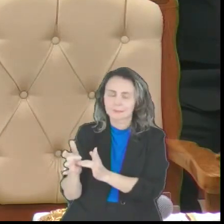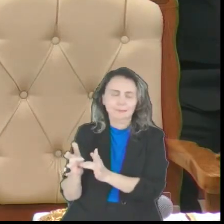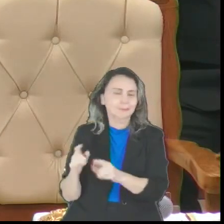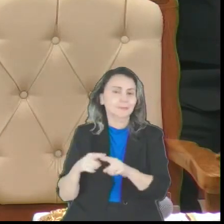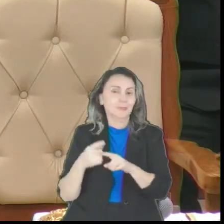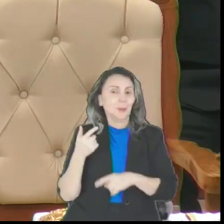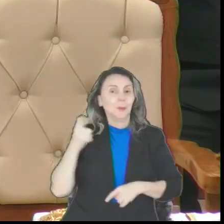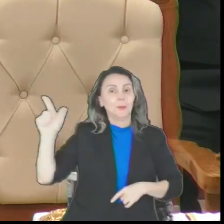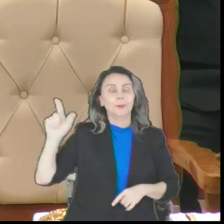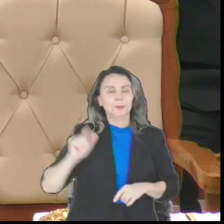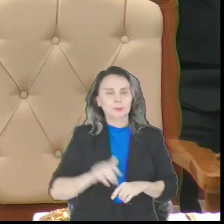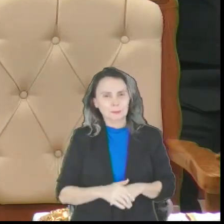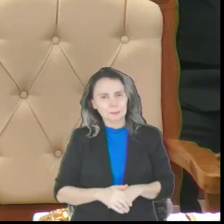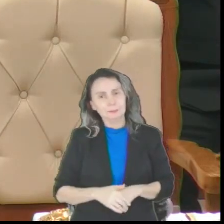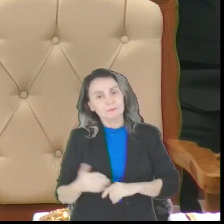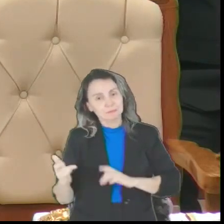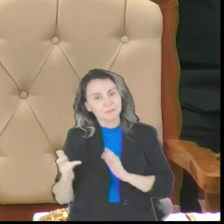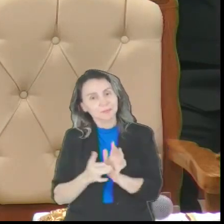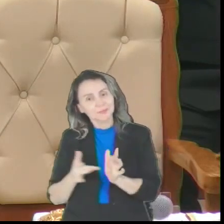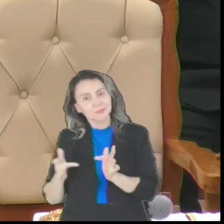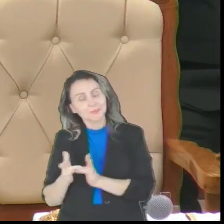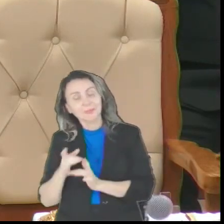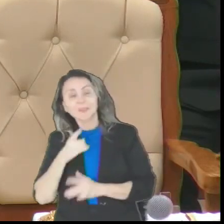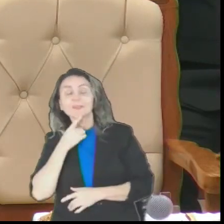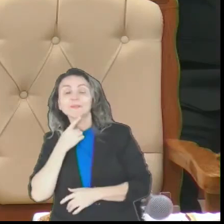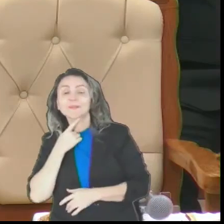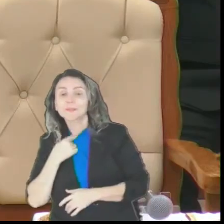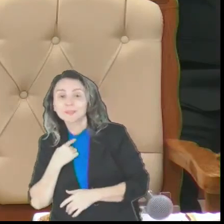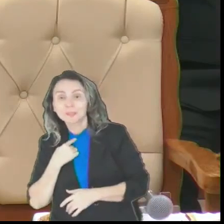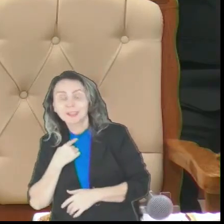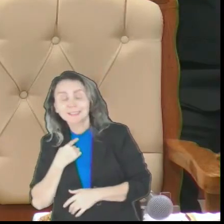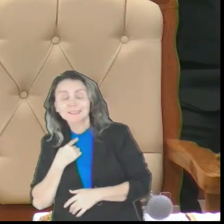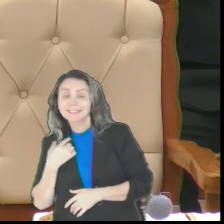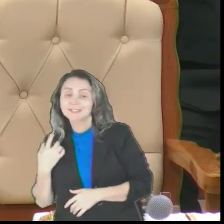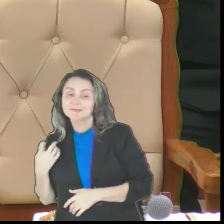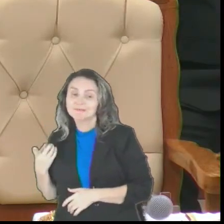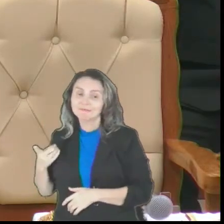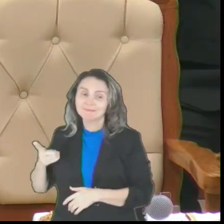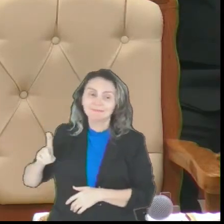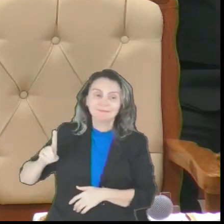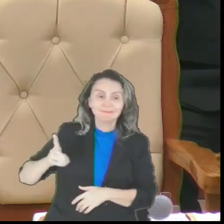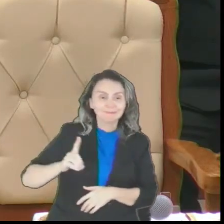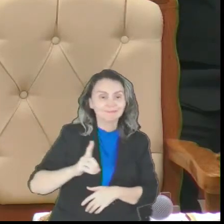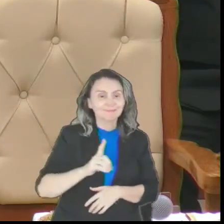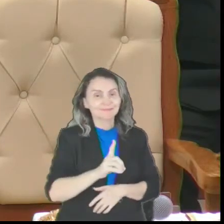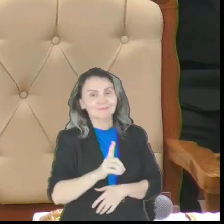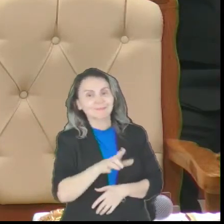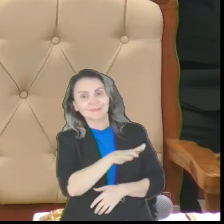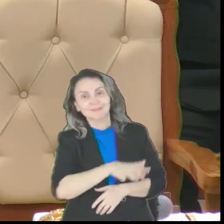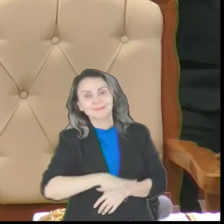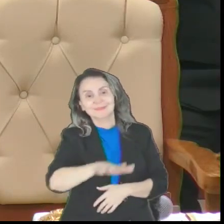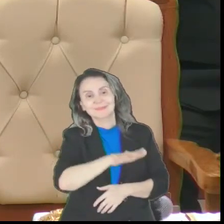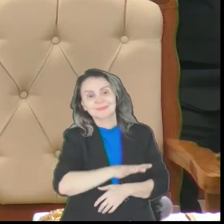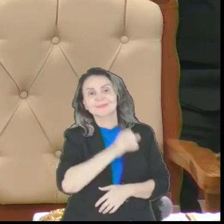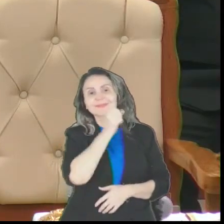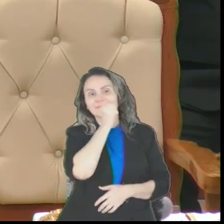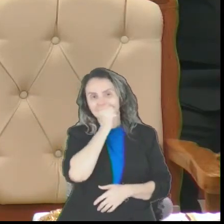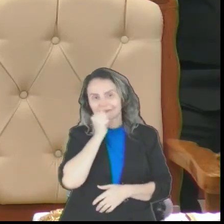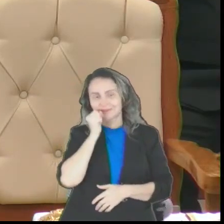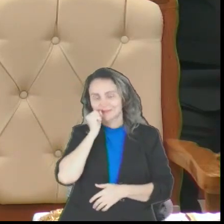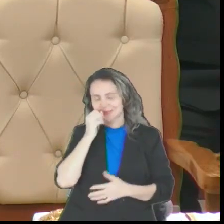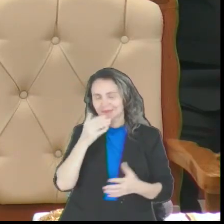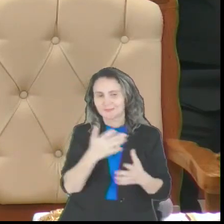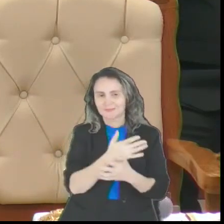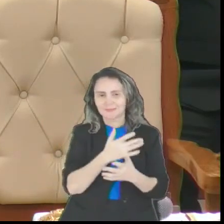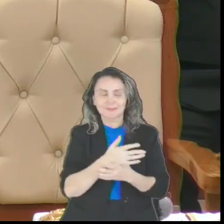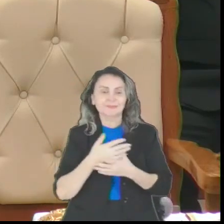deu vontade de passar pelas terras de Samaria. E Jesus vai para Samaria com seus apóstolos. Quando